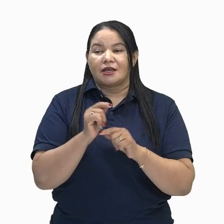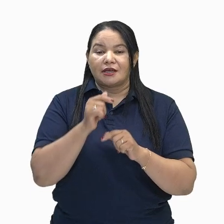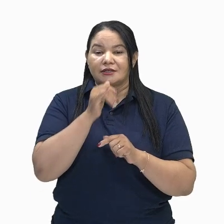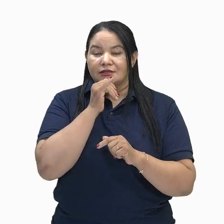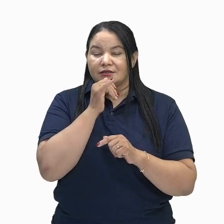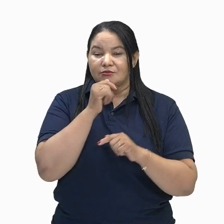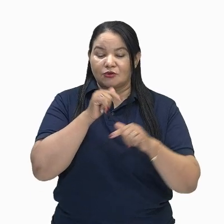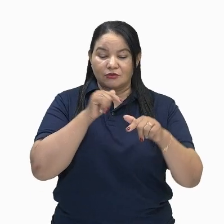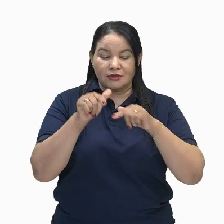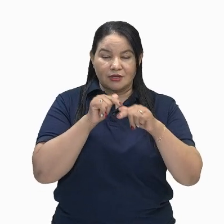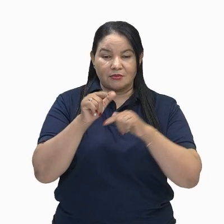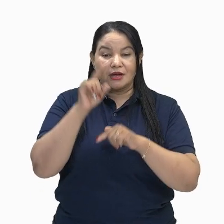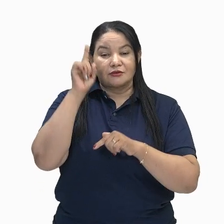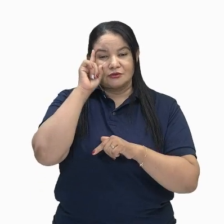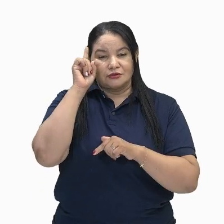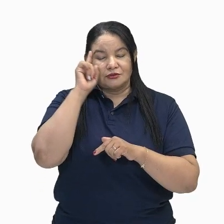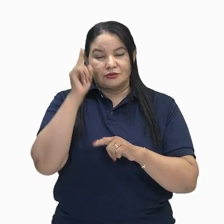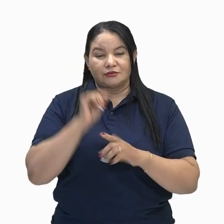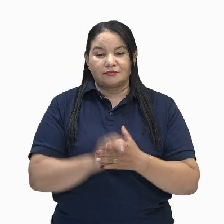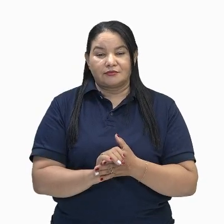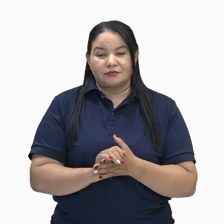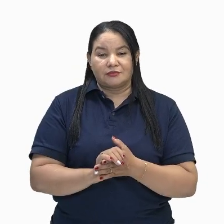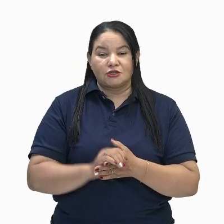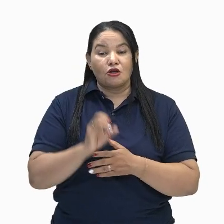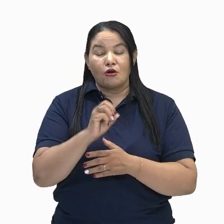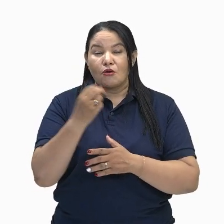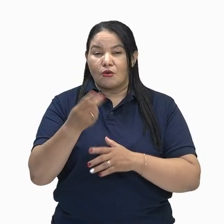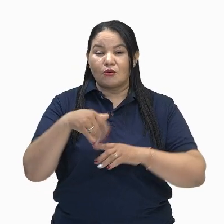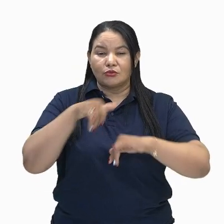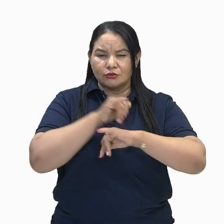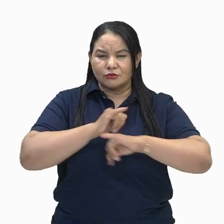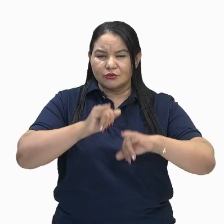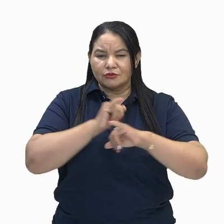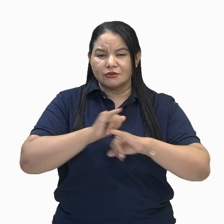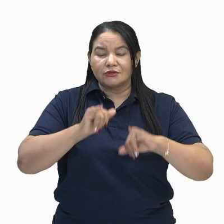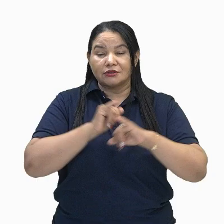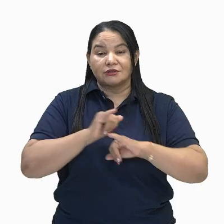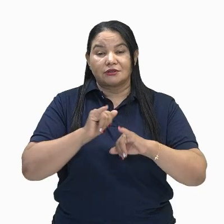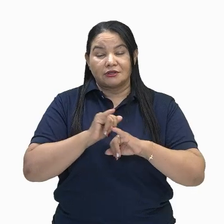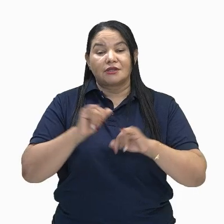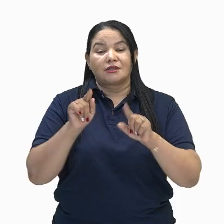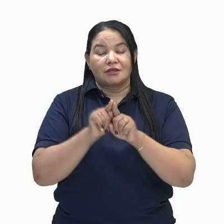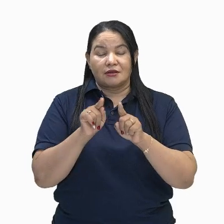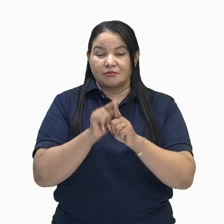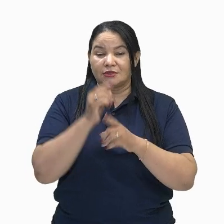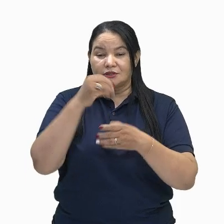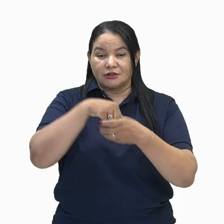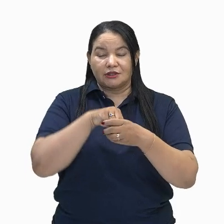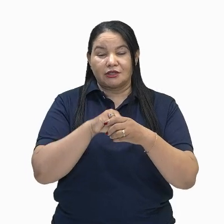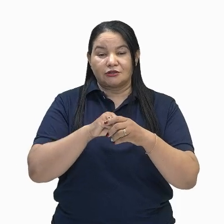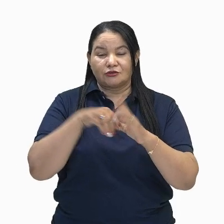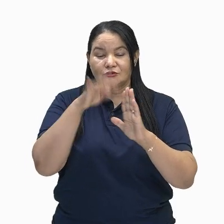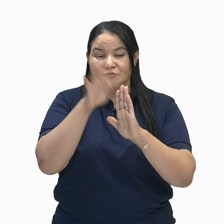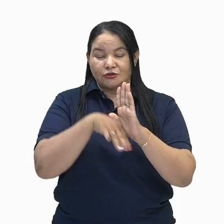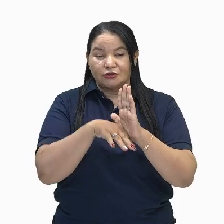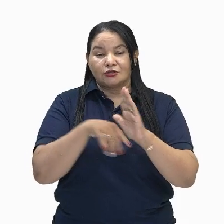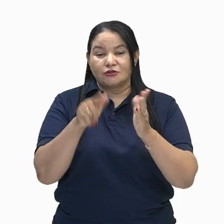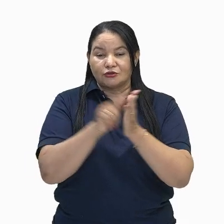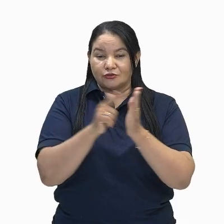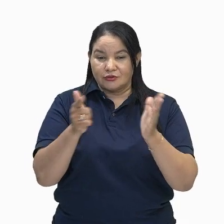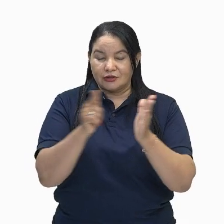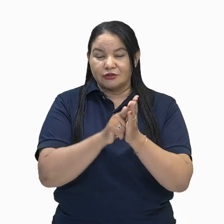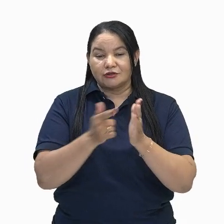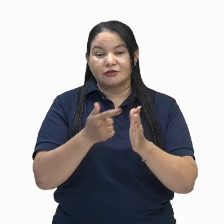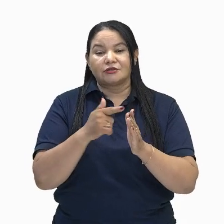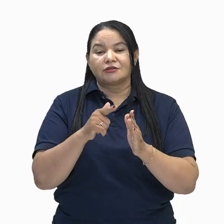diárias. A notícia, que está dentro dos textos jornalísticos, ele vai